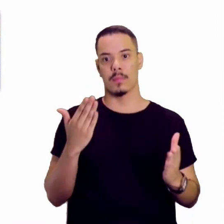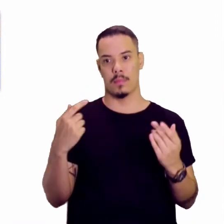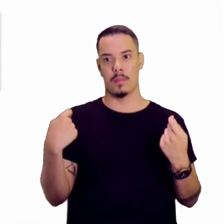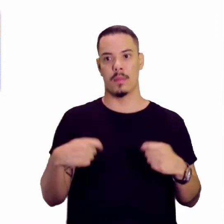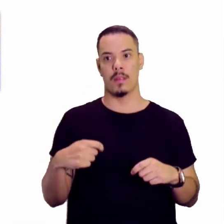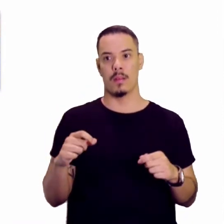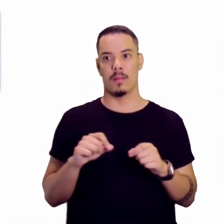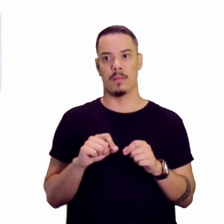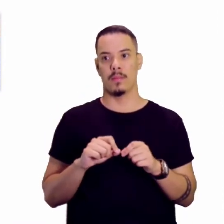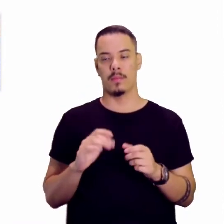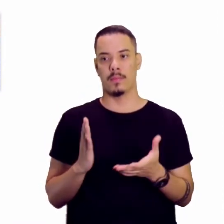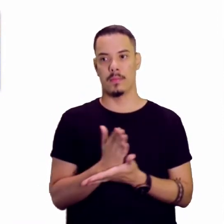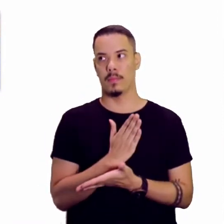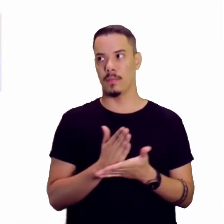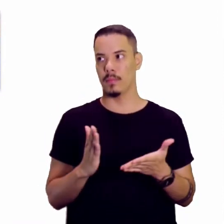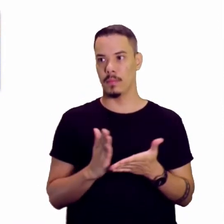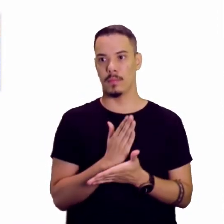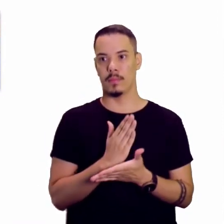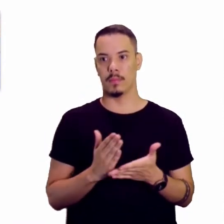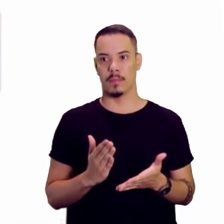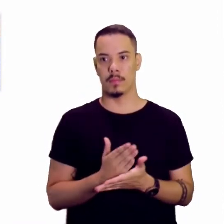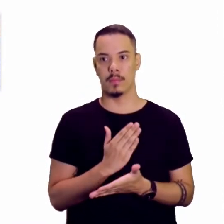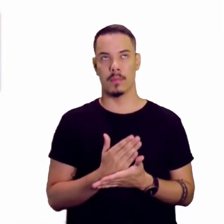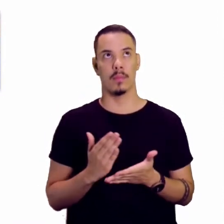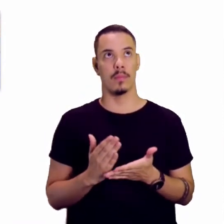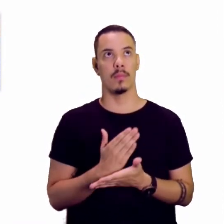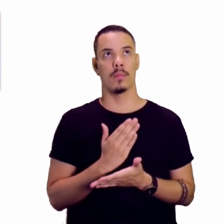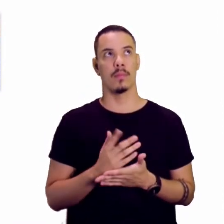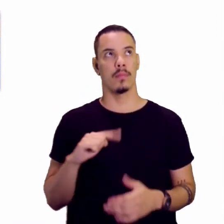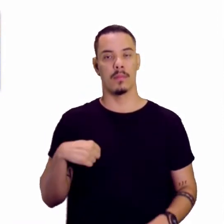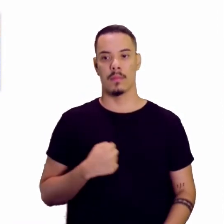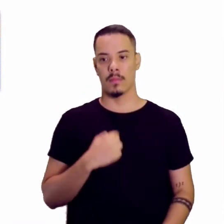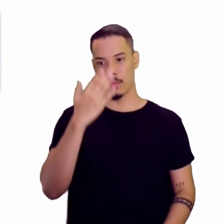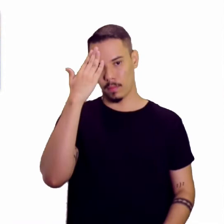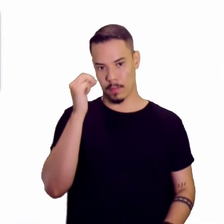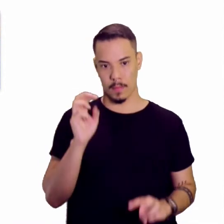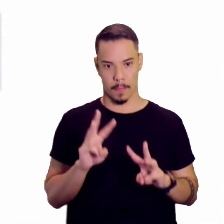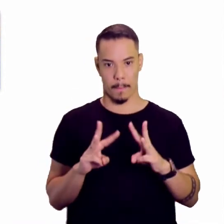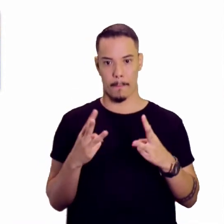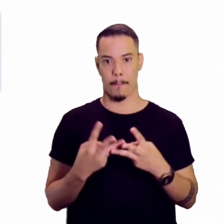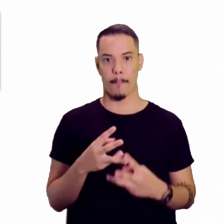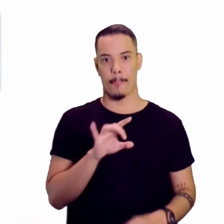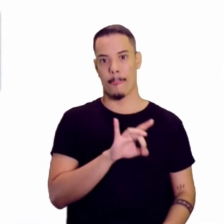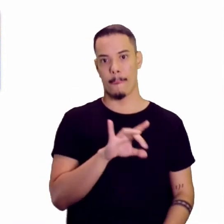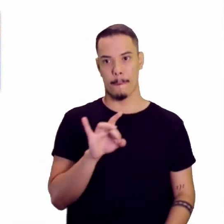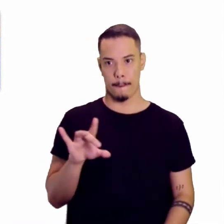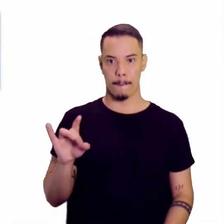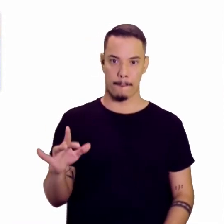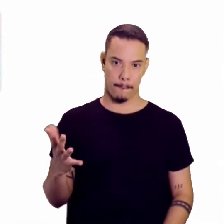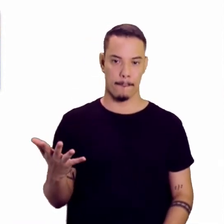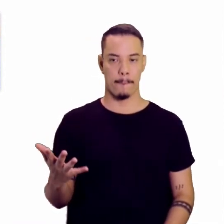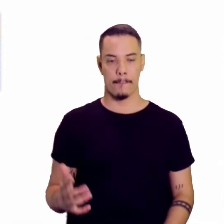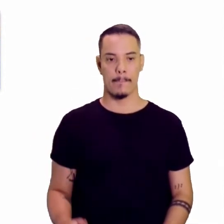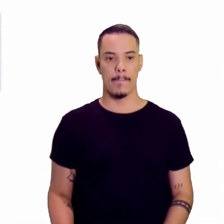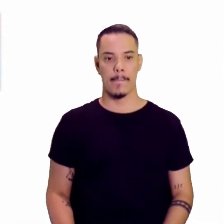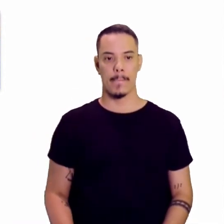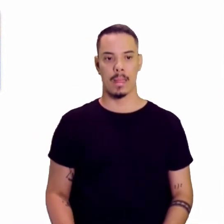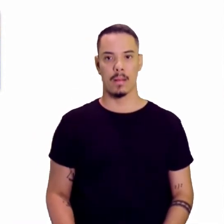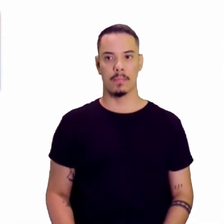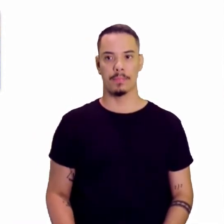fazer algumas multiplicações. Porque nós temos uma ideia de massa, de quilograma de cada um desses. Beleza. Né? Então tá ali,